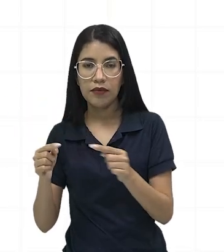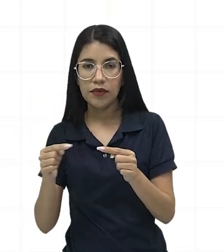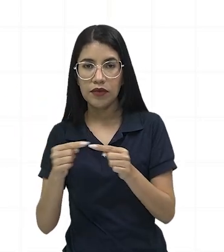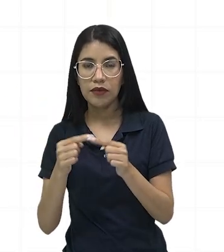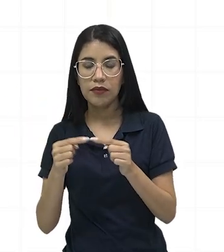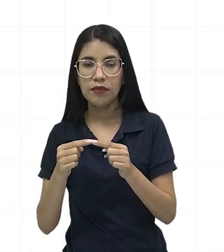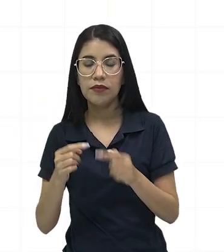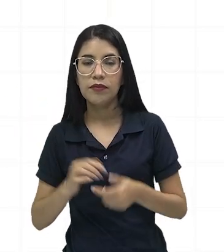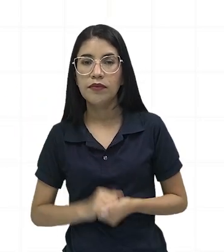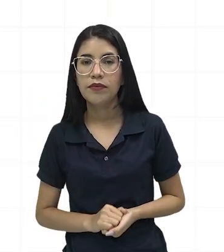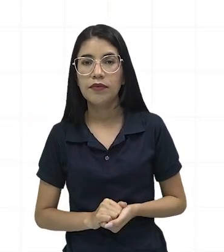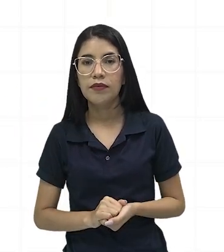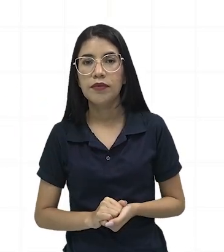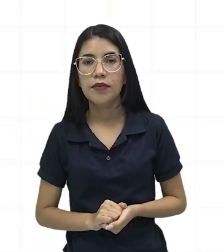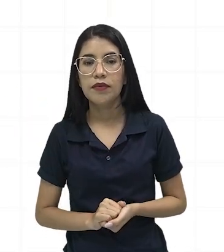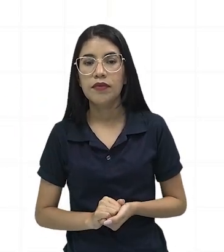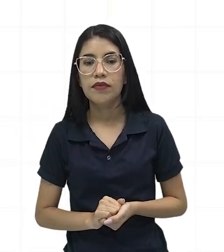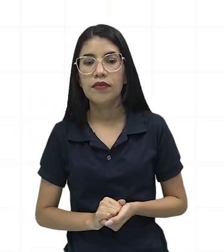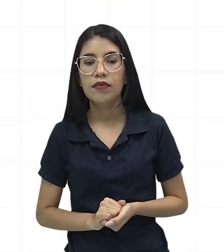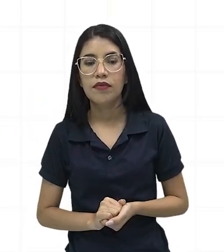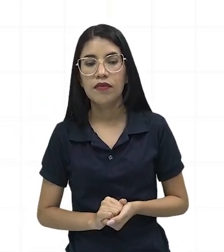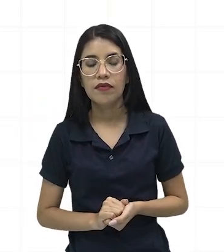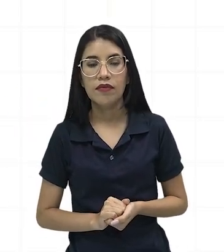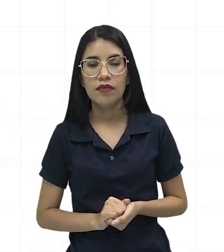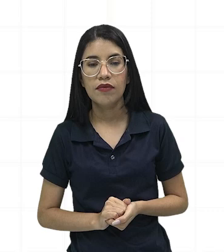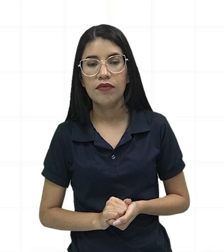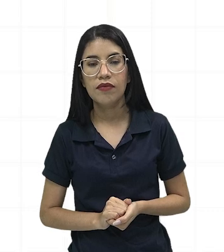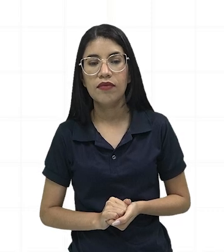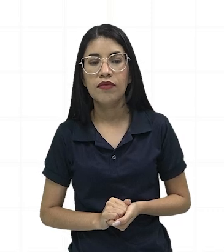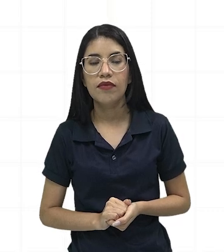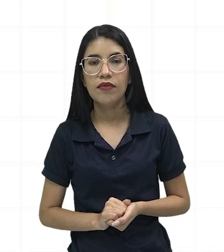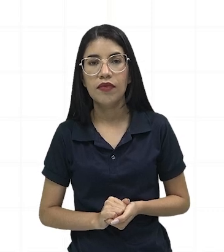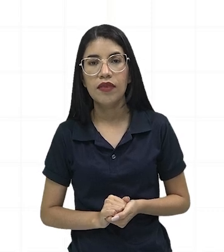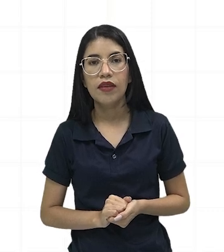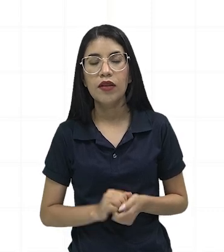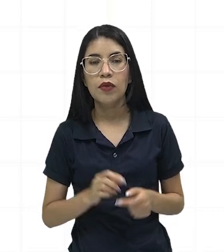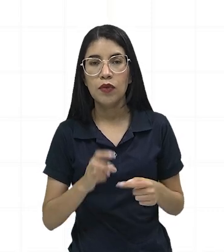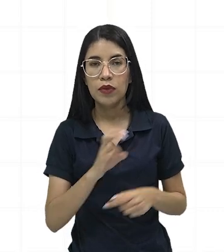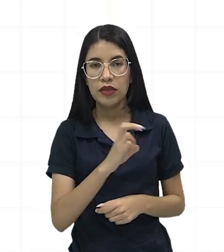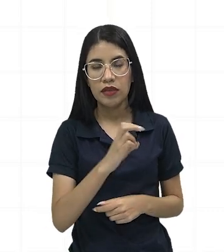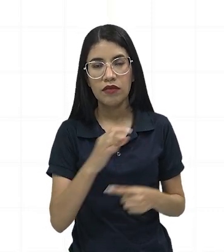né? Ó, esse com esse.